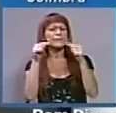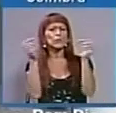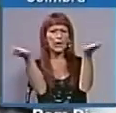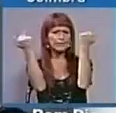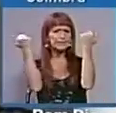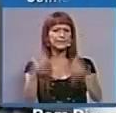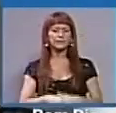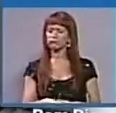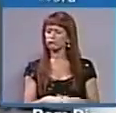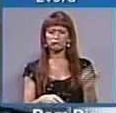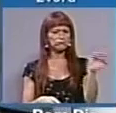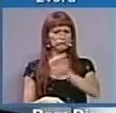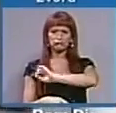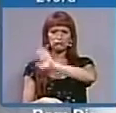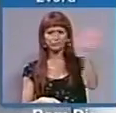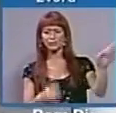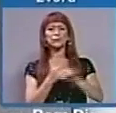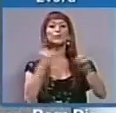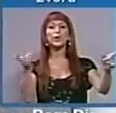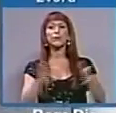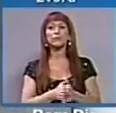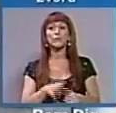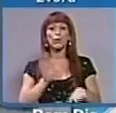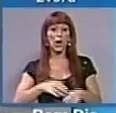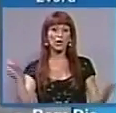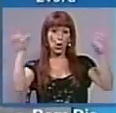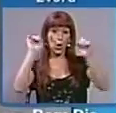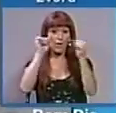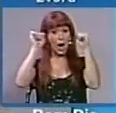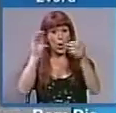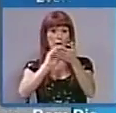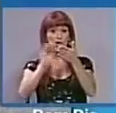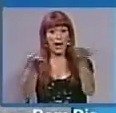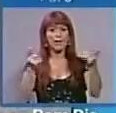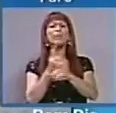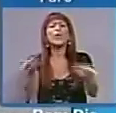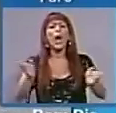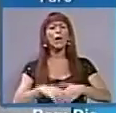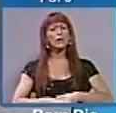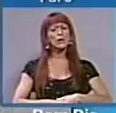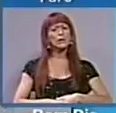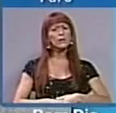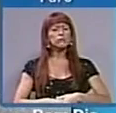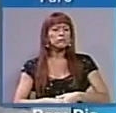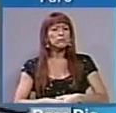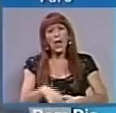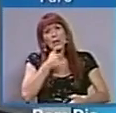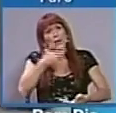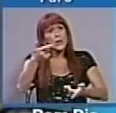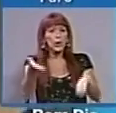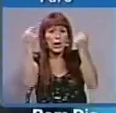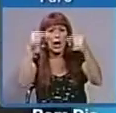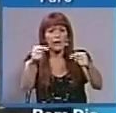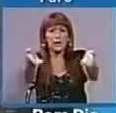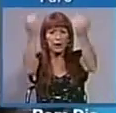hífens. Não, não leva. Não? Não leva. Porquê? Por causa do novo acordo. E porquê? Então, decidiram-se a tirar o